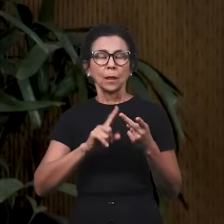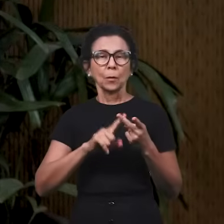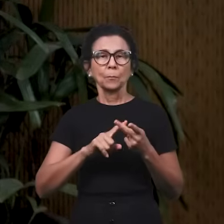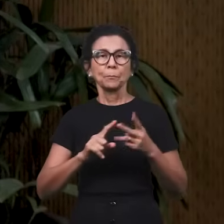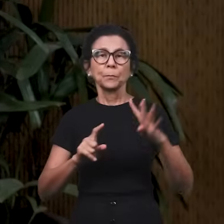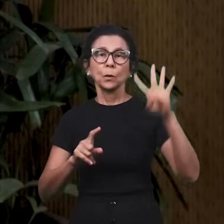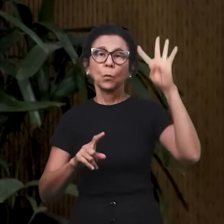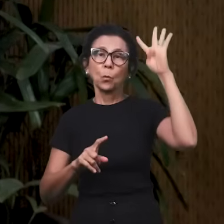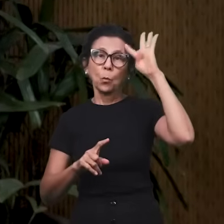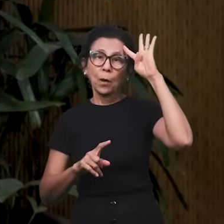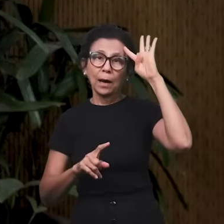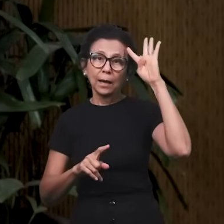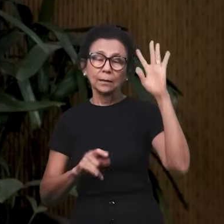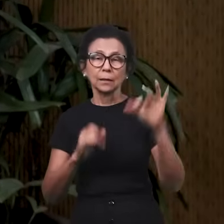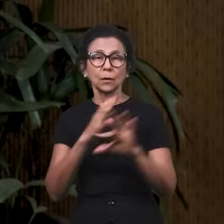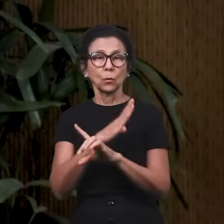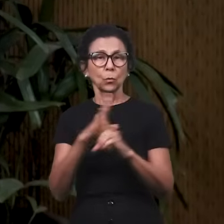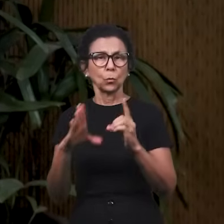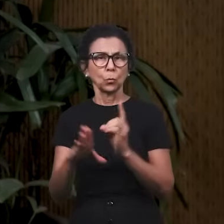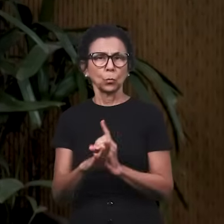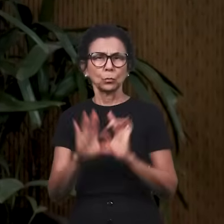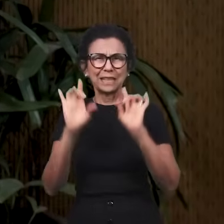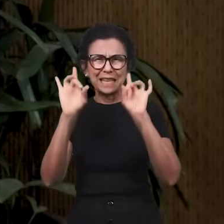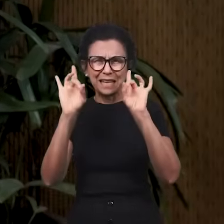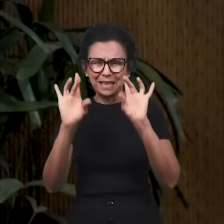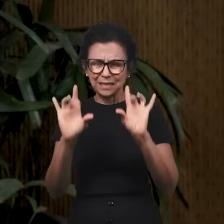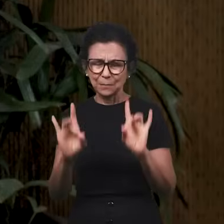da quarta-feira era um culto das